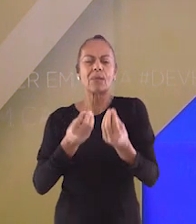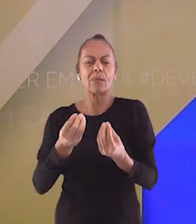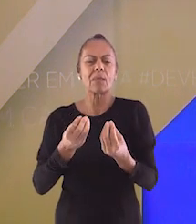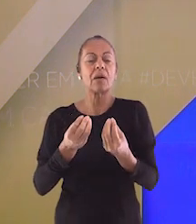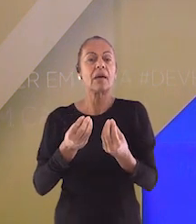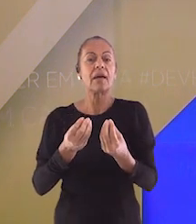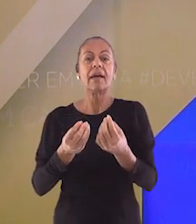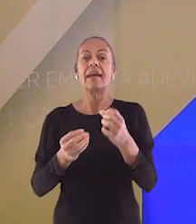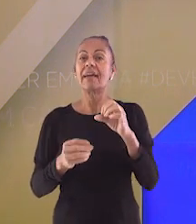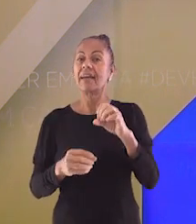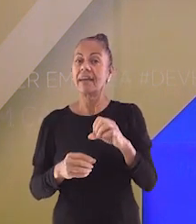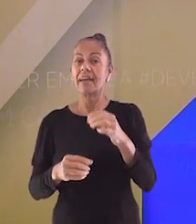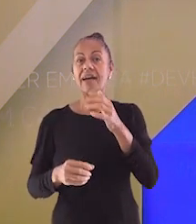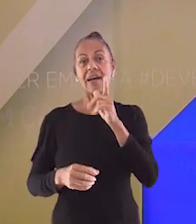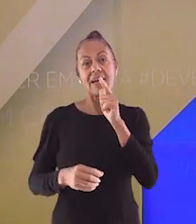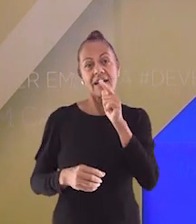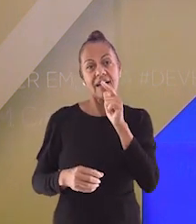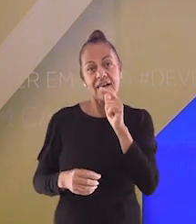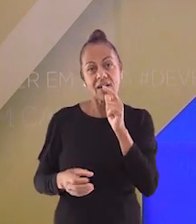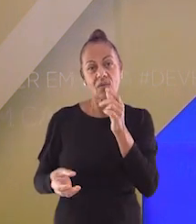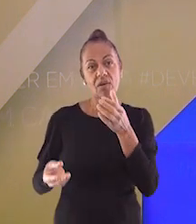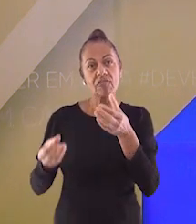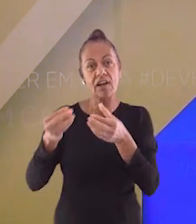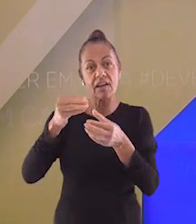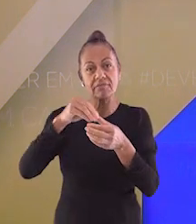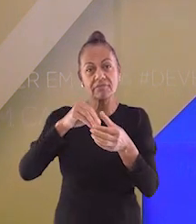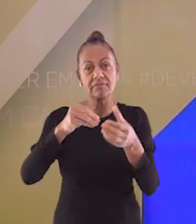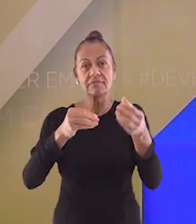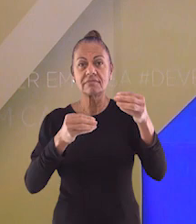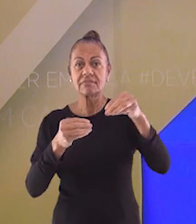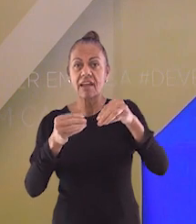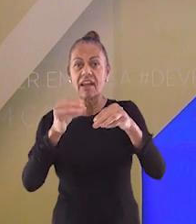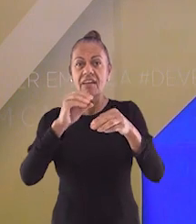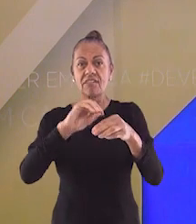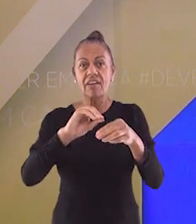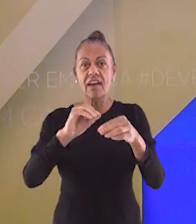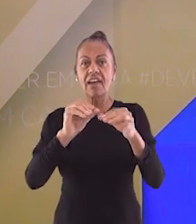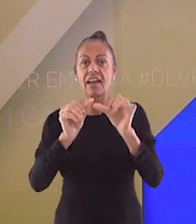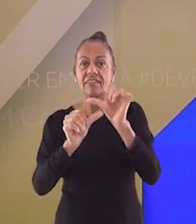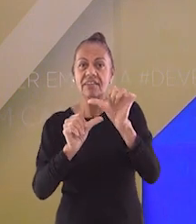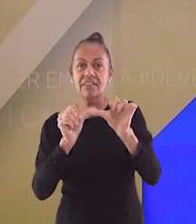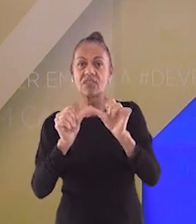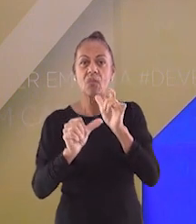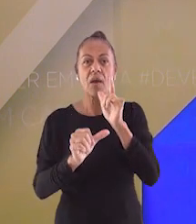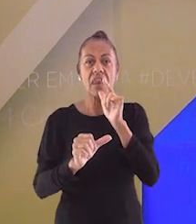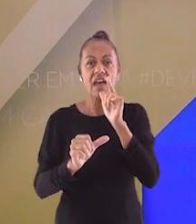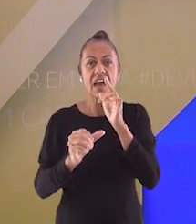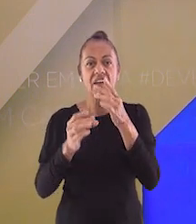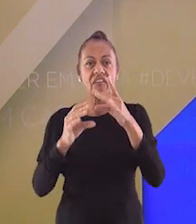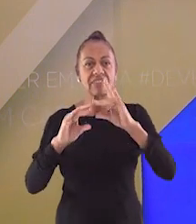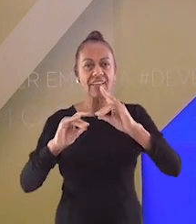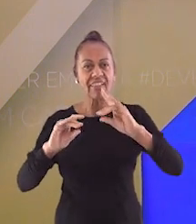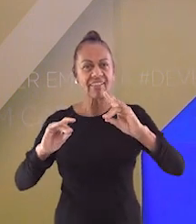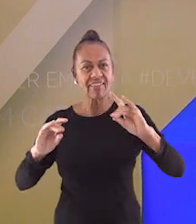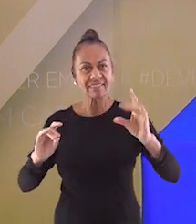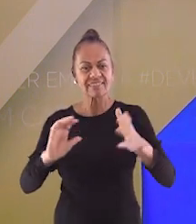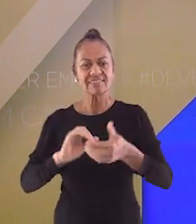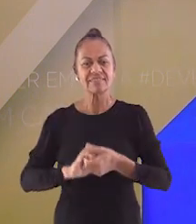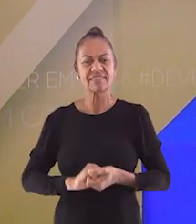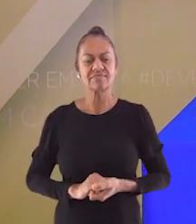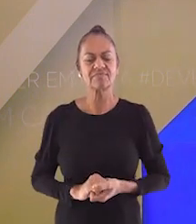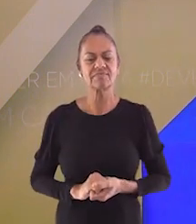água. De acordo que a gente vai acrescentando água, a gente pega aquela consistência mais líquida. Eu trouxe aqui também para vocês